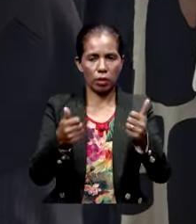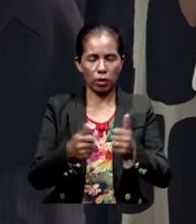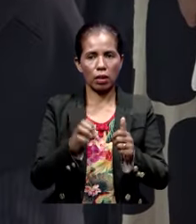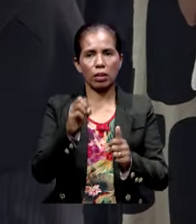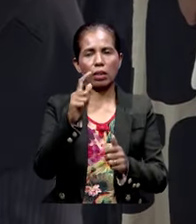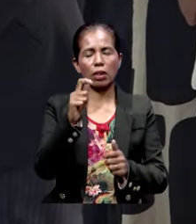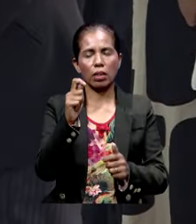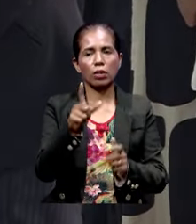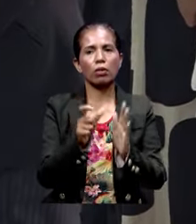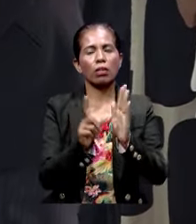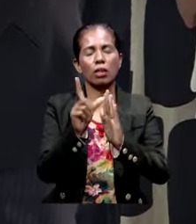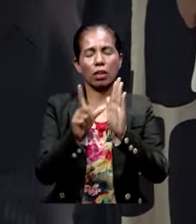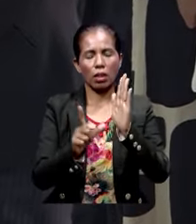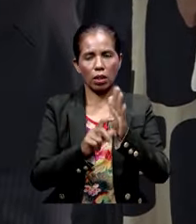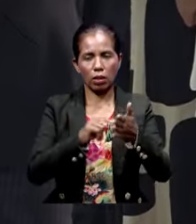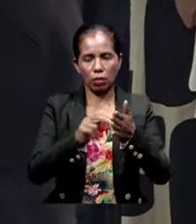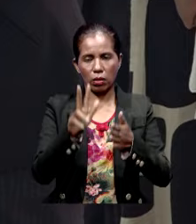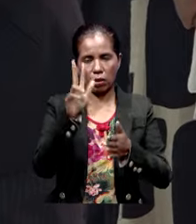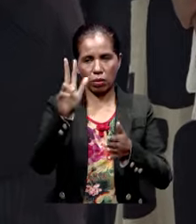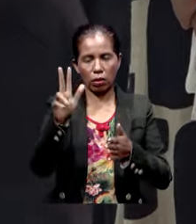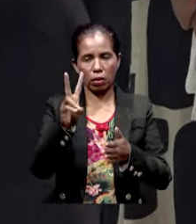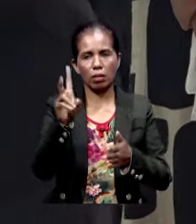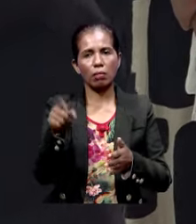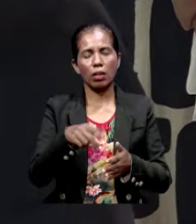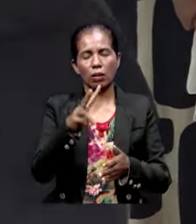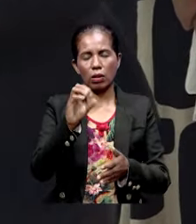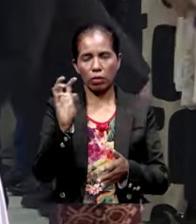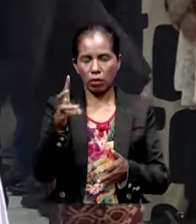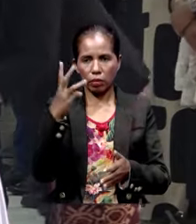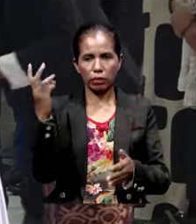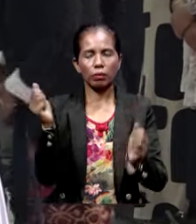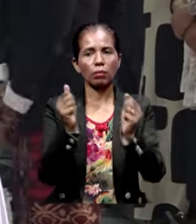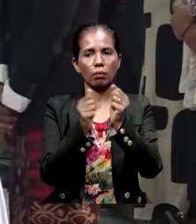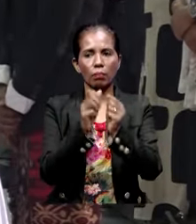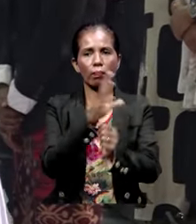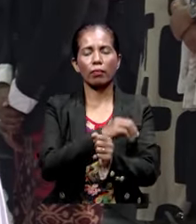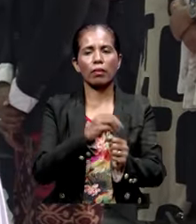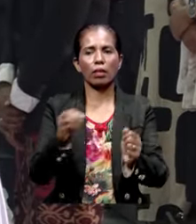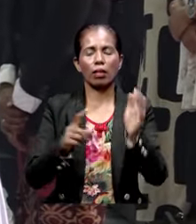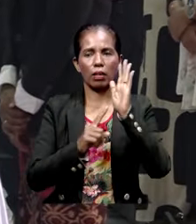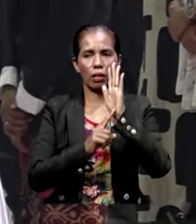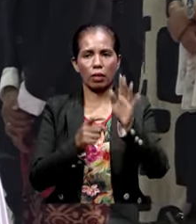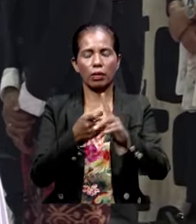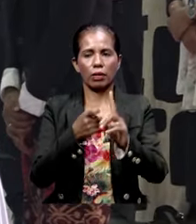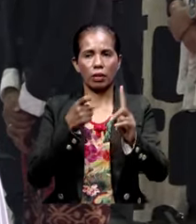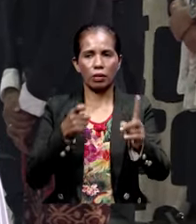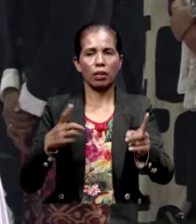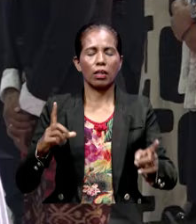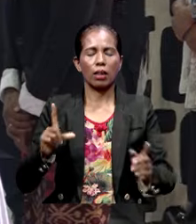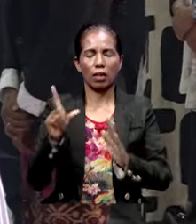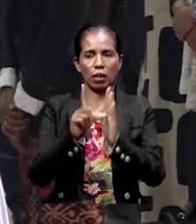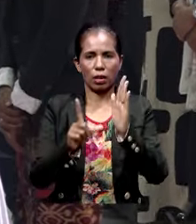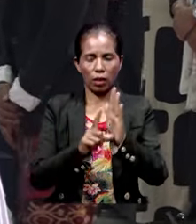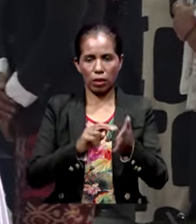NB Magbazia Balei Decreto número Tolo, Bararim, Rua San Rolensenen, Rônia Redação introduzida, Rússia Decreto Lei